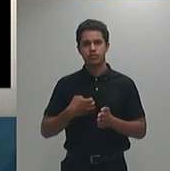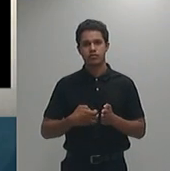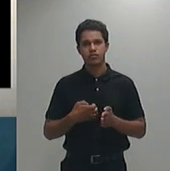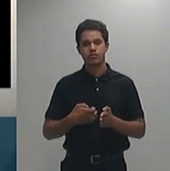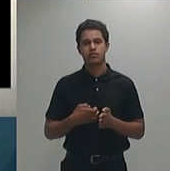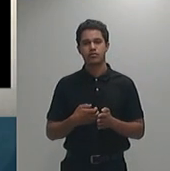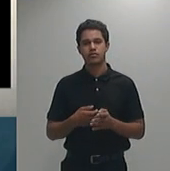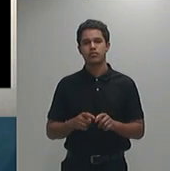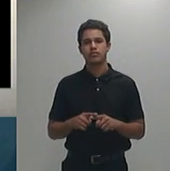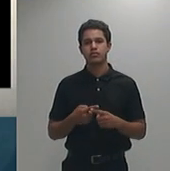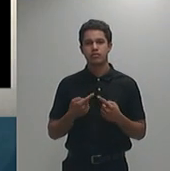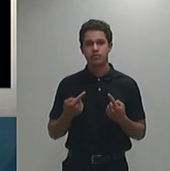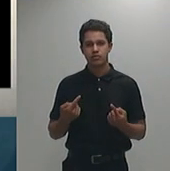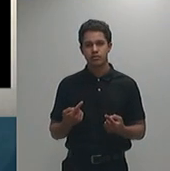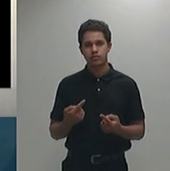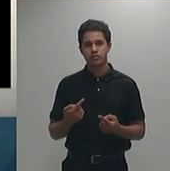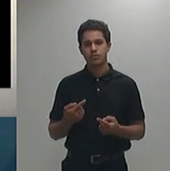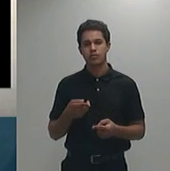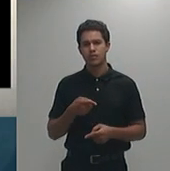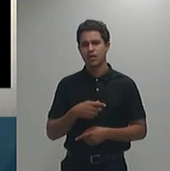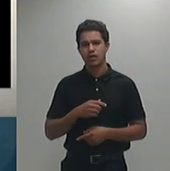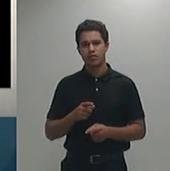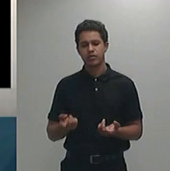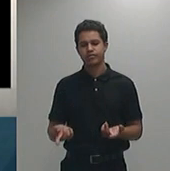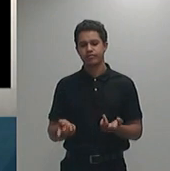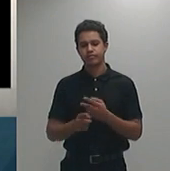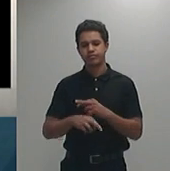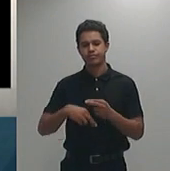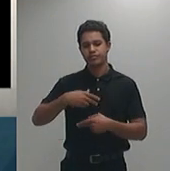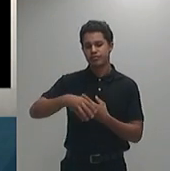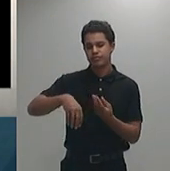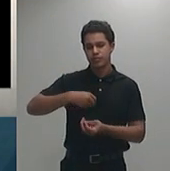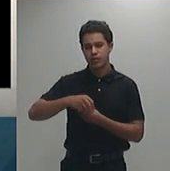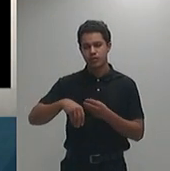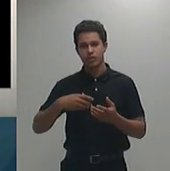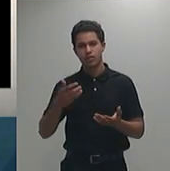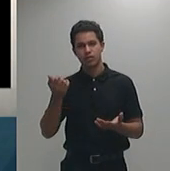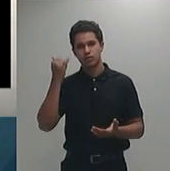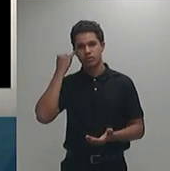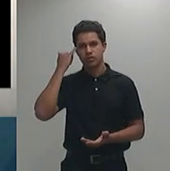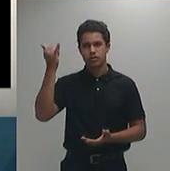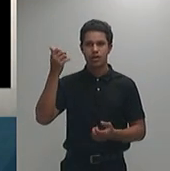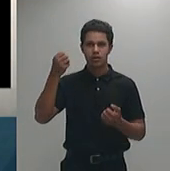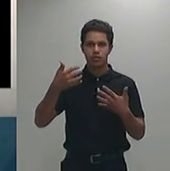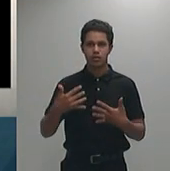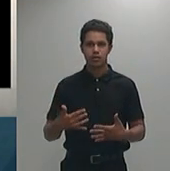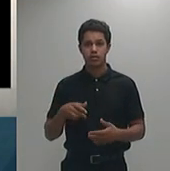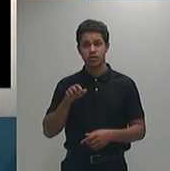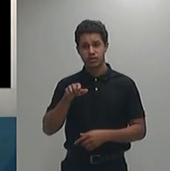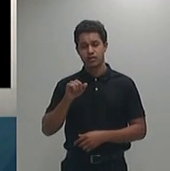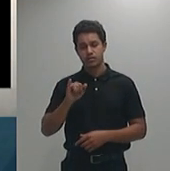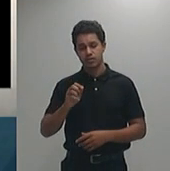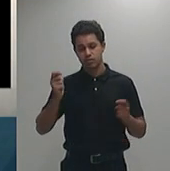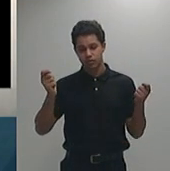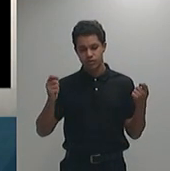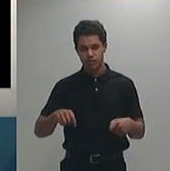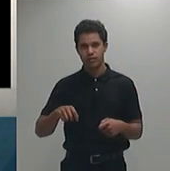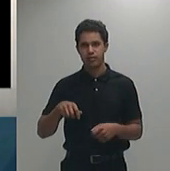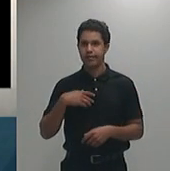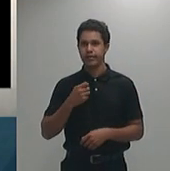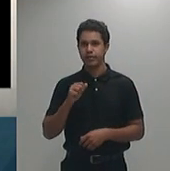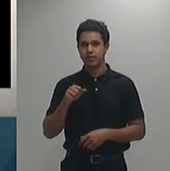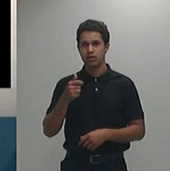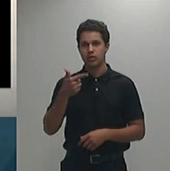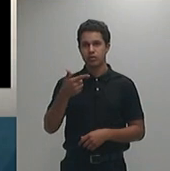então aqui é uma inversão de faturas se eu fosse possível Aí sim o do o PCC